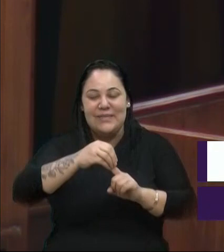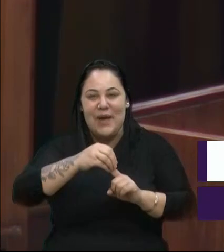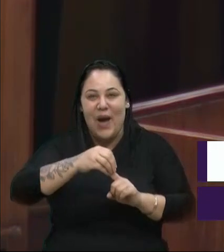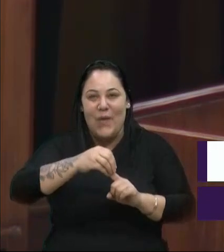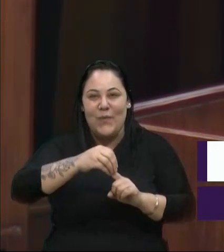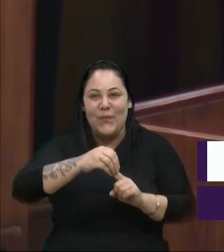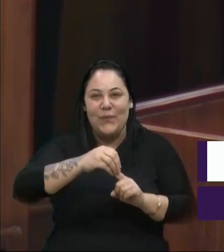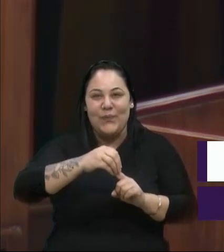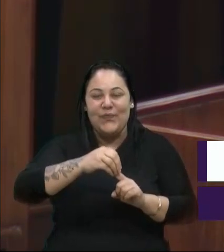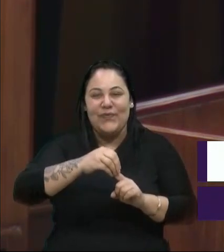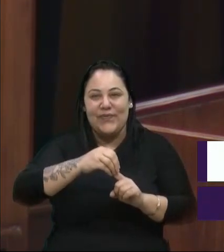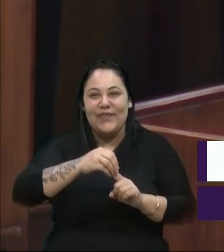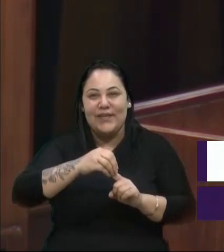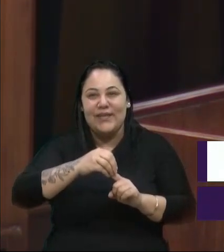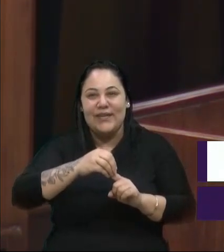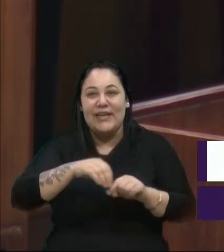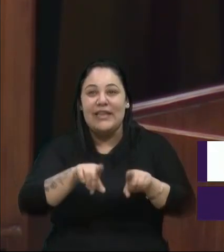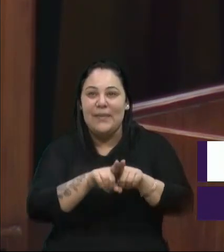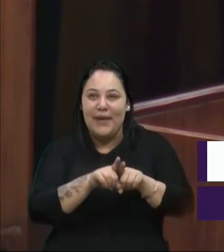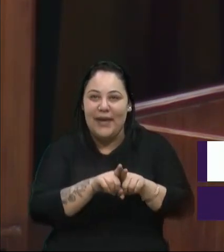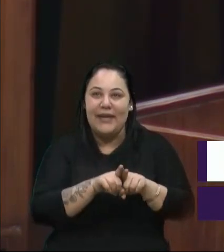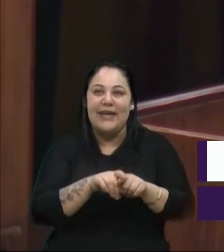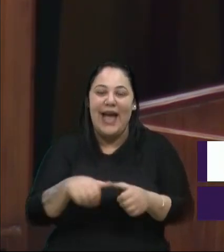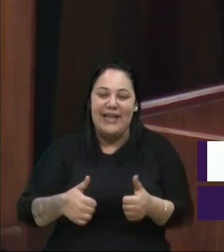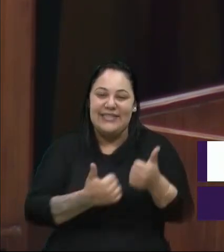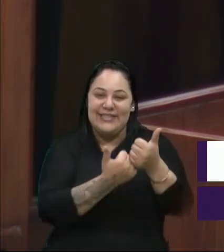o Thales e a Maiara, que são dois